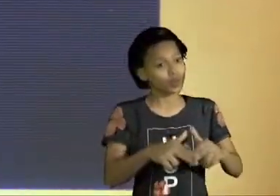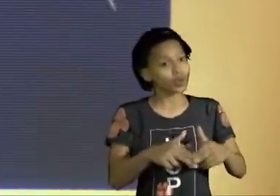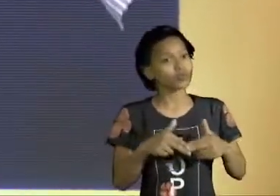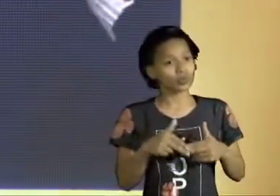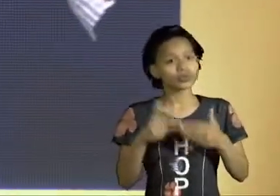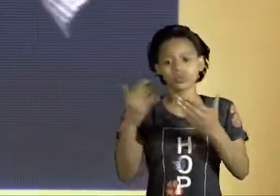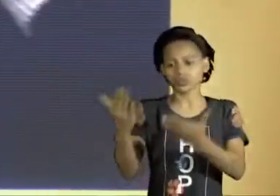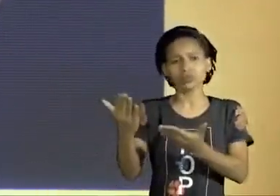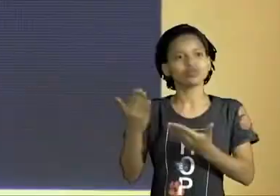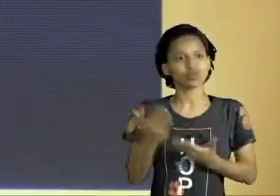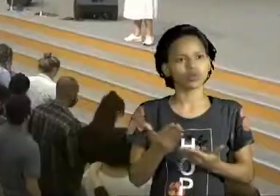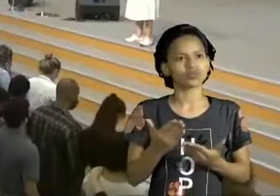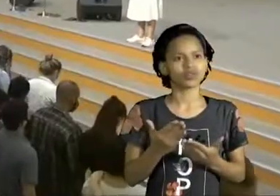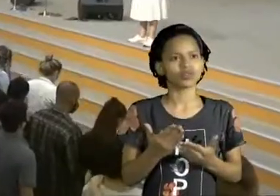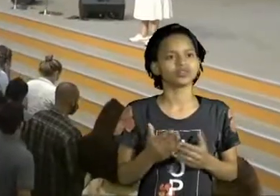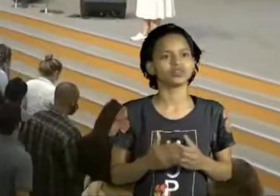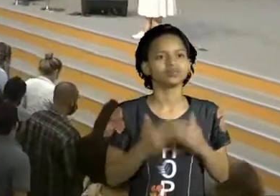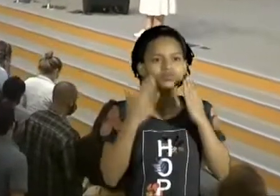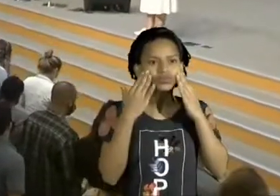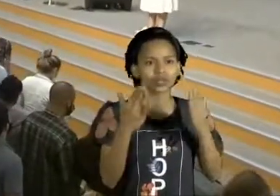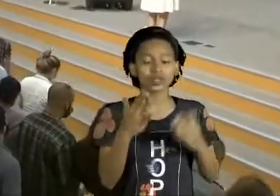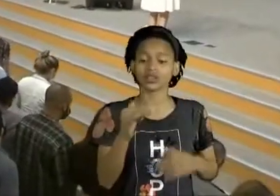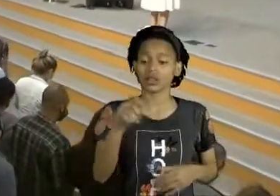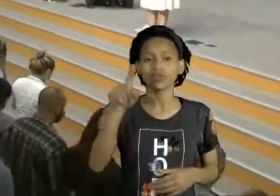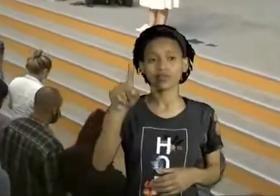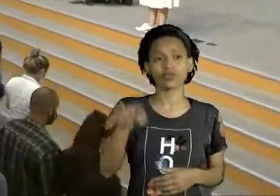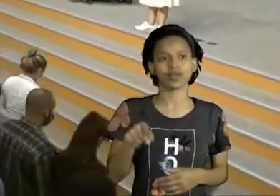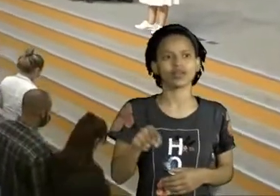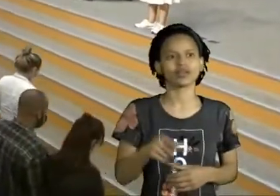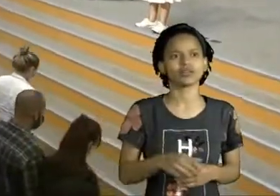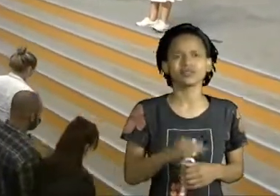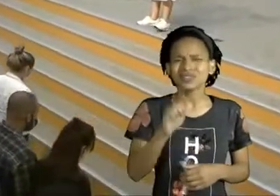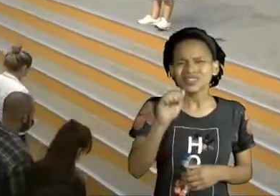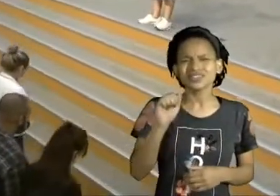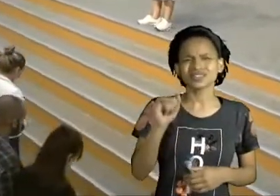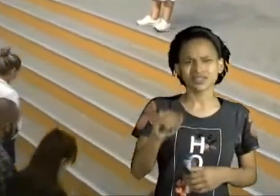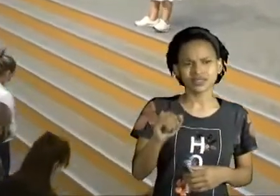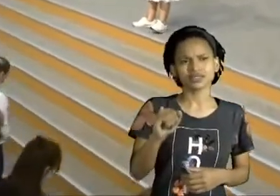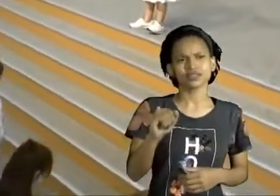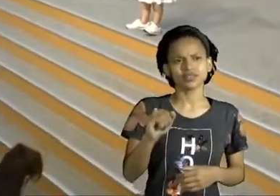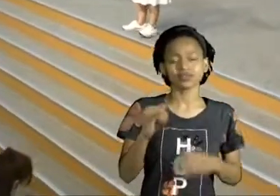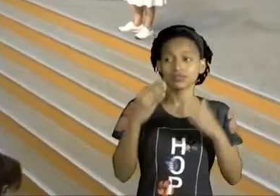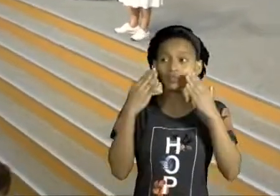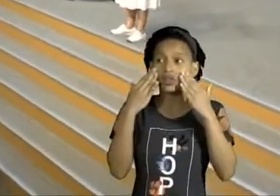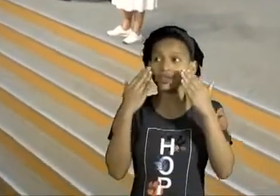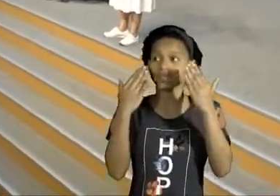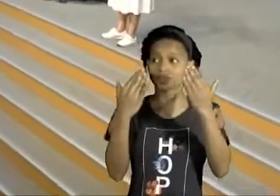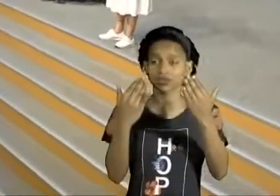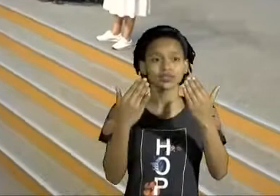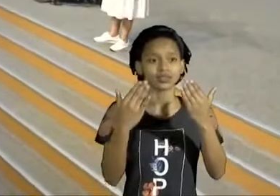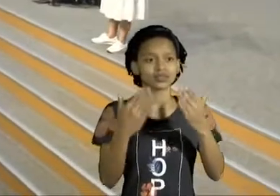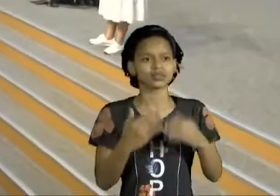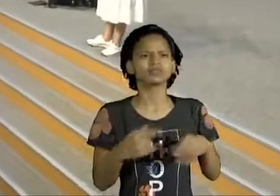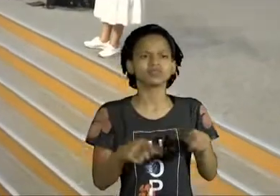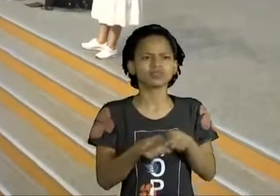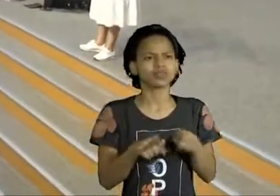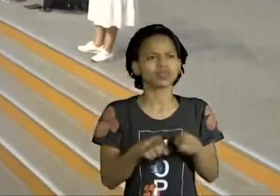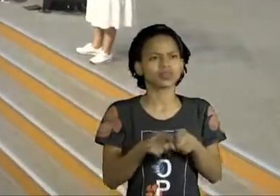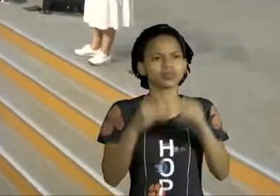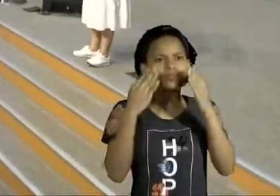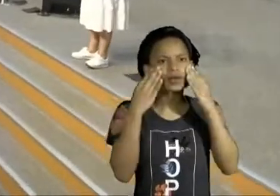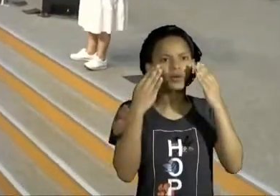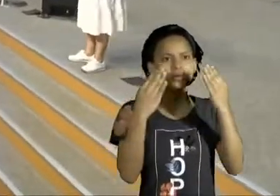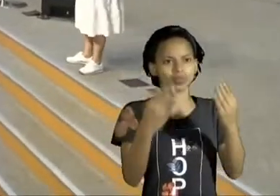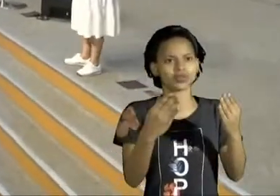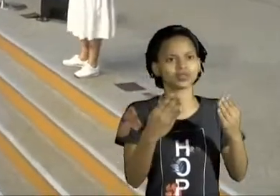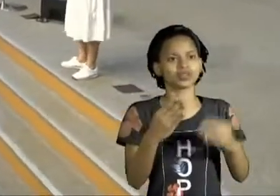de fé. Tu disseste: aquele que me confessar diante dos homens, eu também o confessarei diante do meu Pai que está no céu.